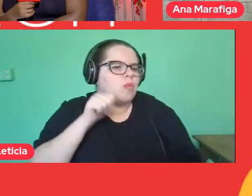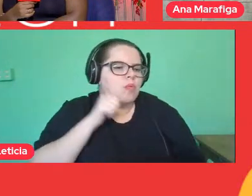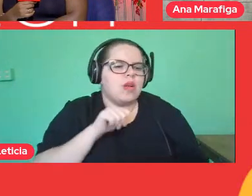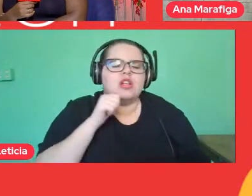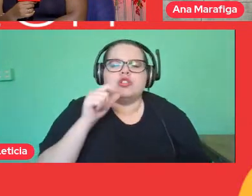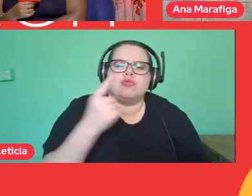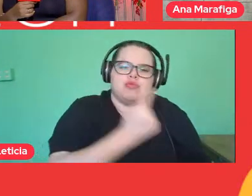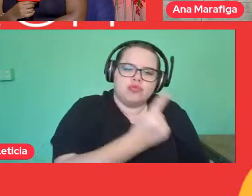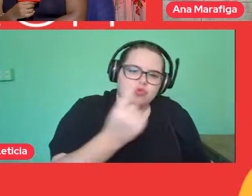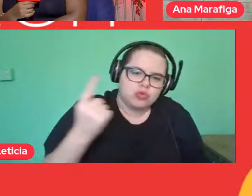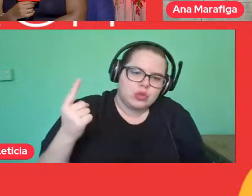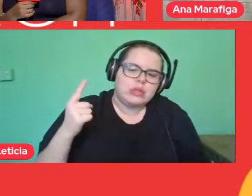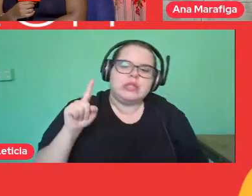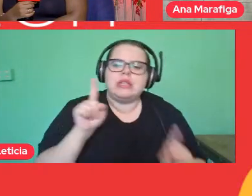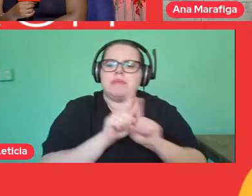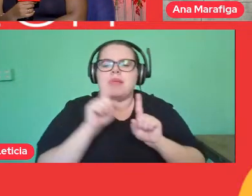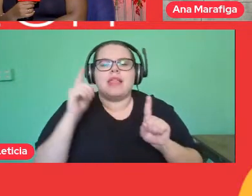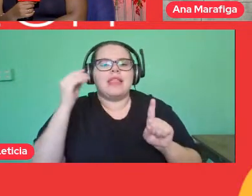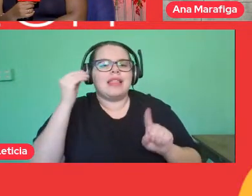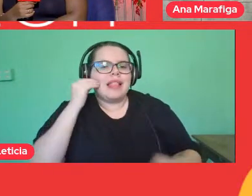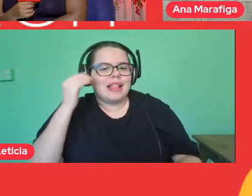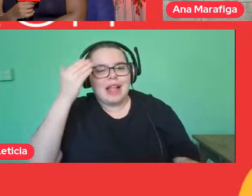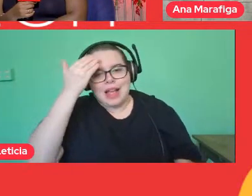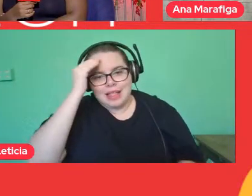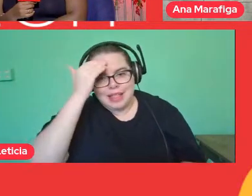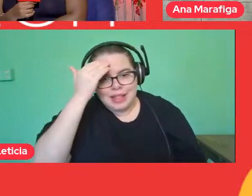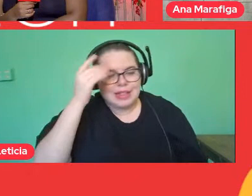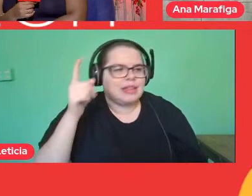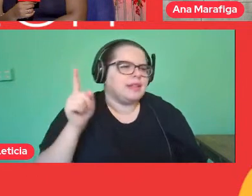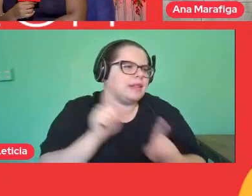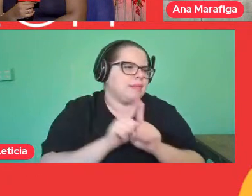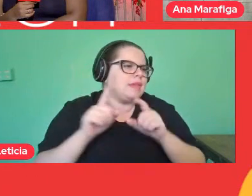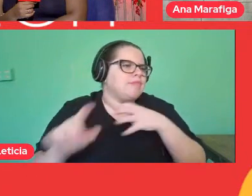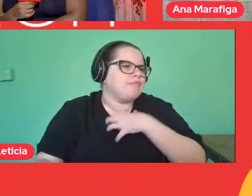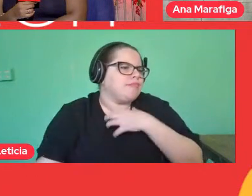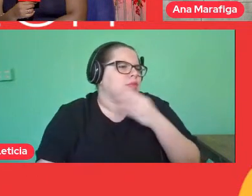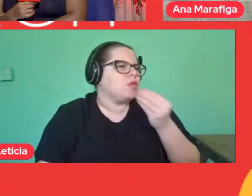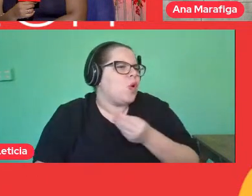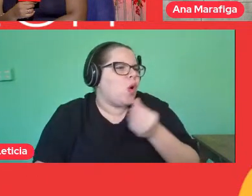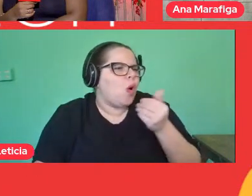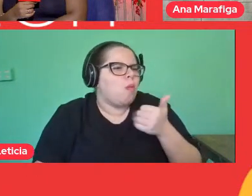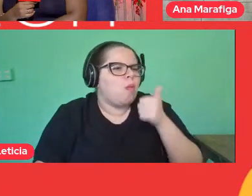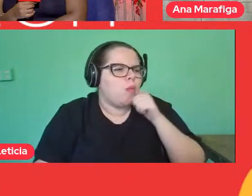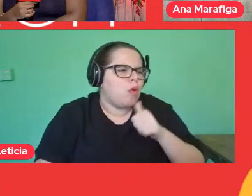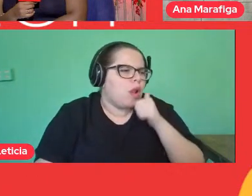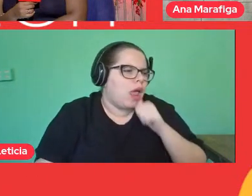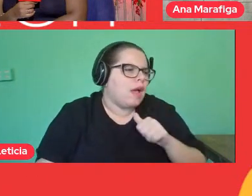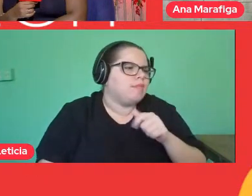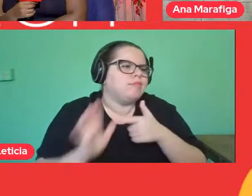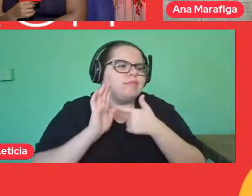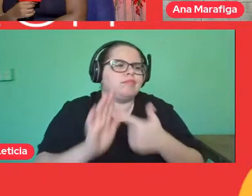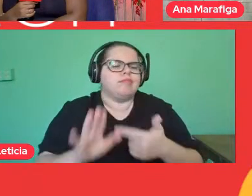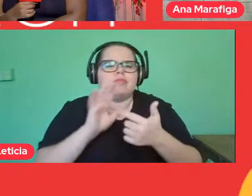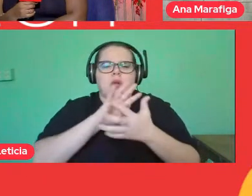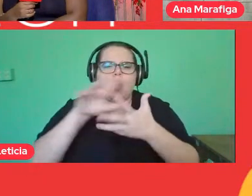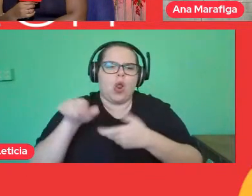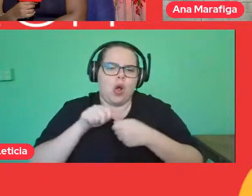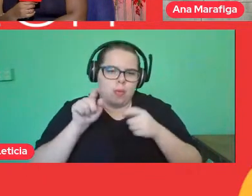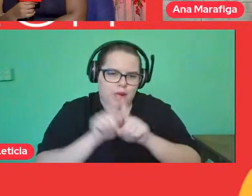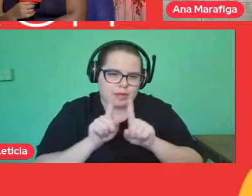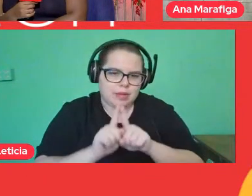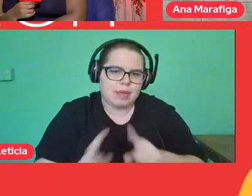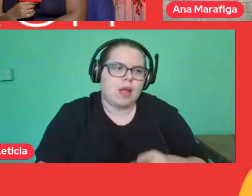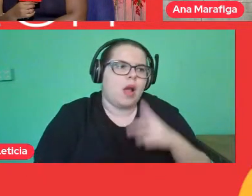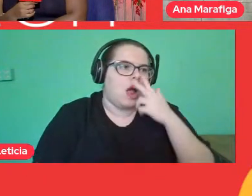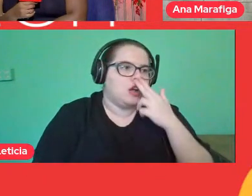né? Entender, tenho sentido agora vontade de conversar com mulheres que estão espalhadas globalmente também, porque